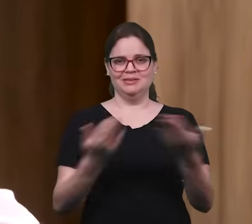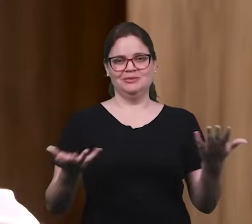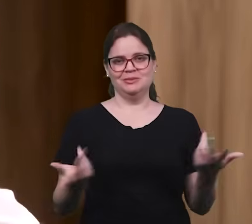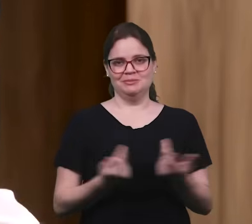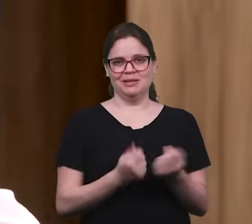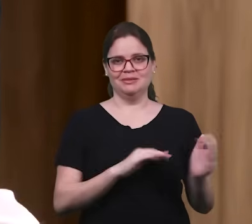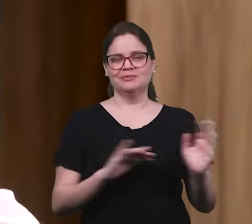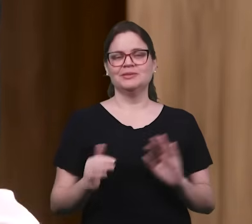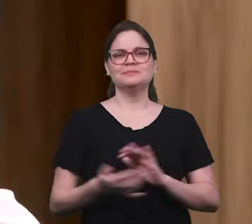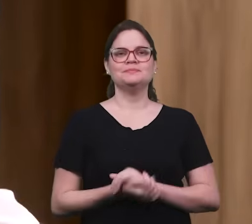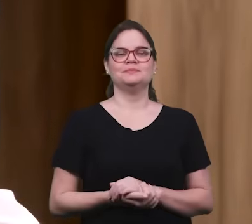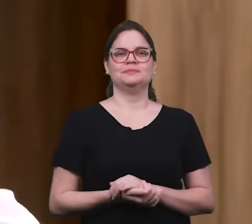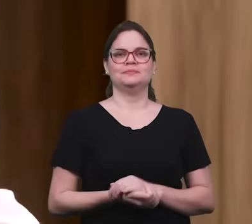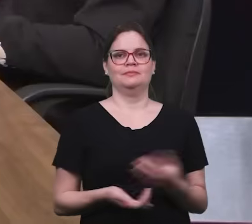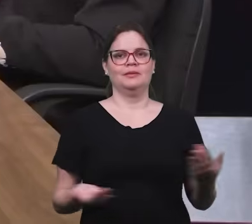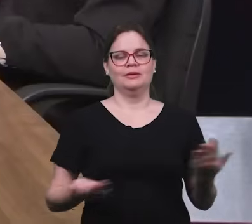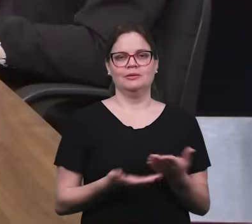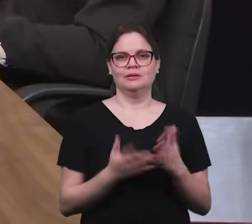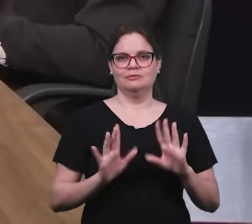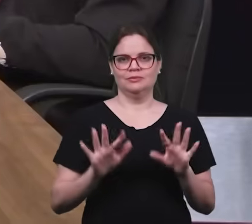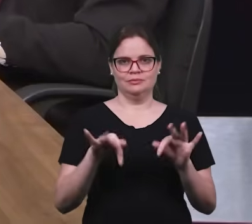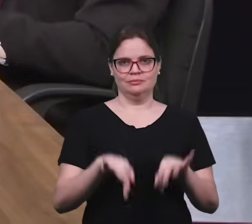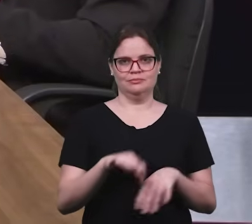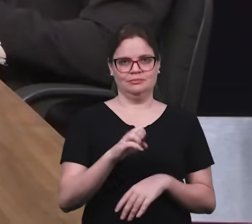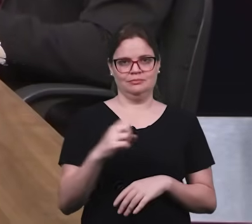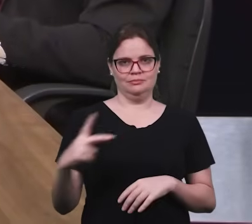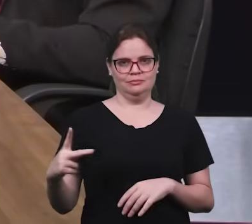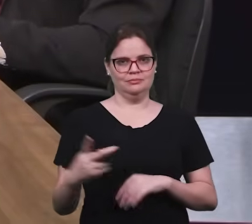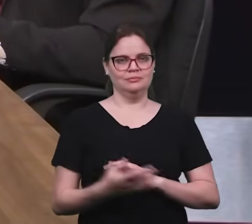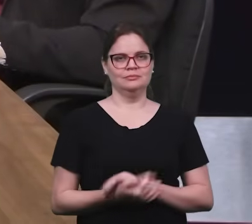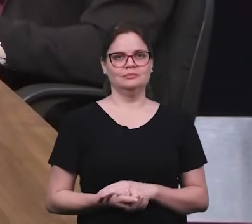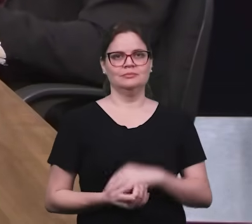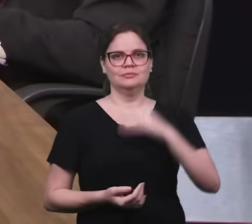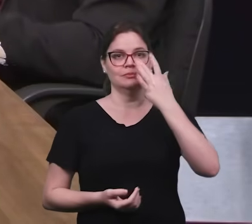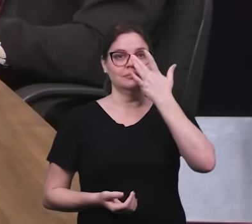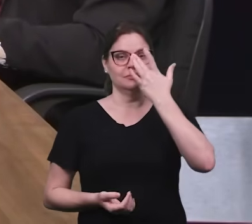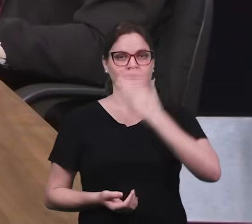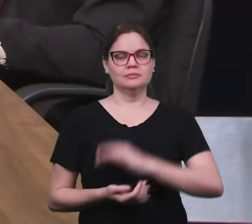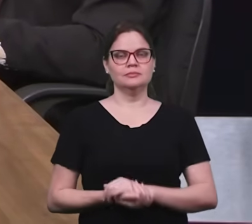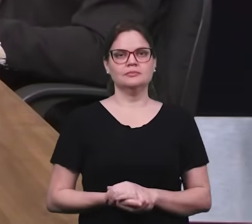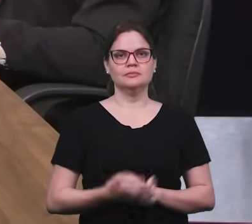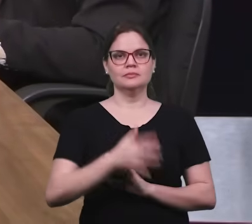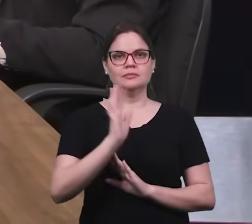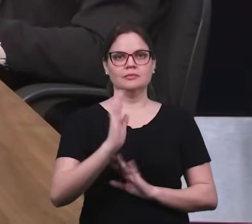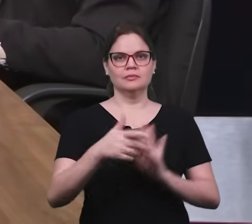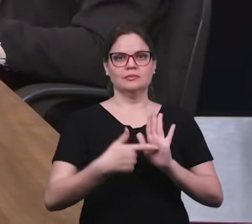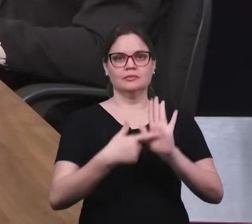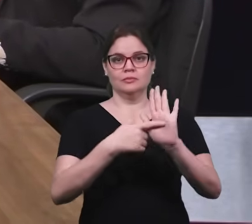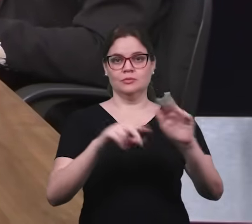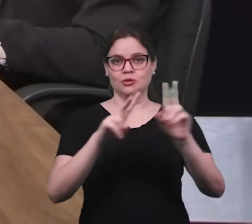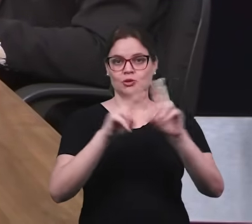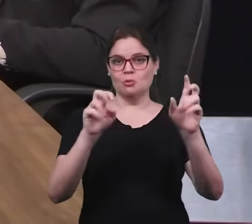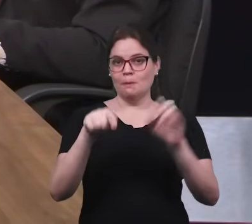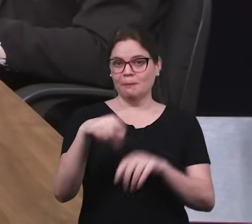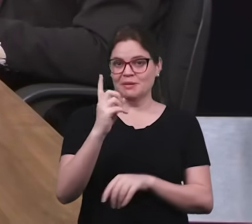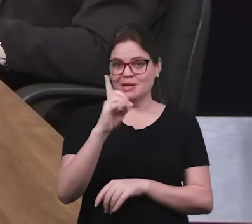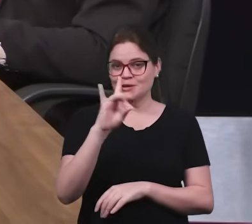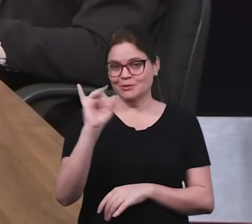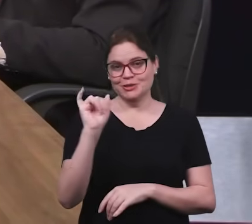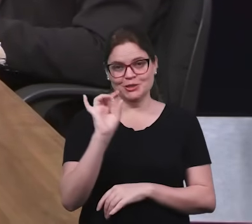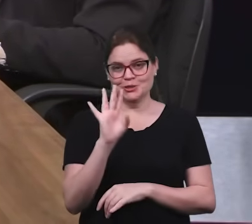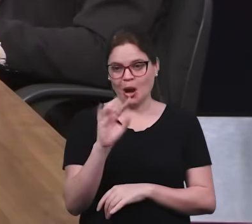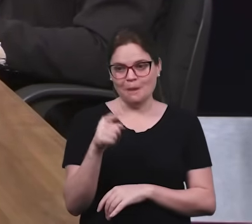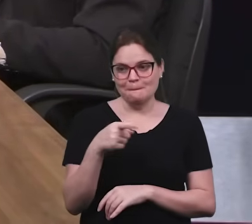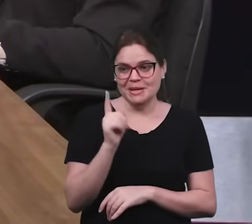Bem, pastor Tiago, nós chegamos então ao final deste episódio. Trouxemos aqui só o primeiro dia, hein? Estamos no primeiro dia da